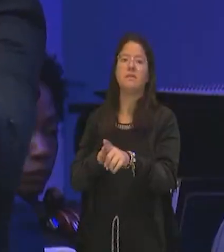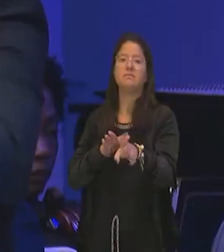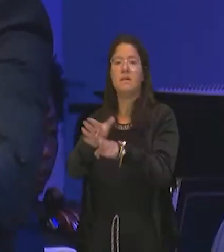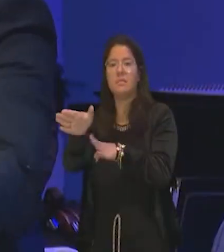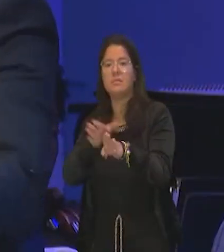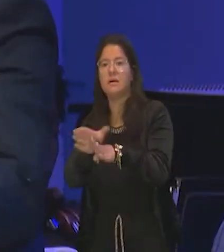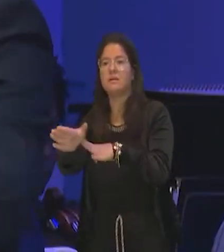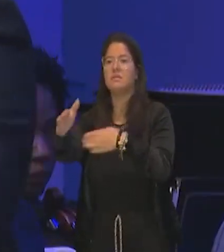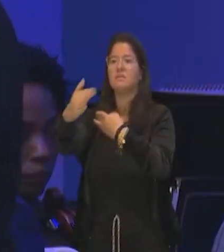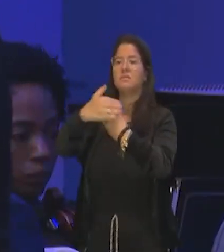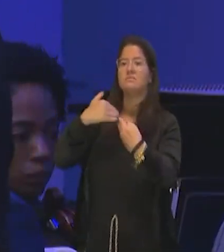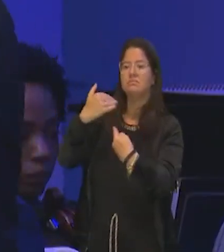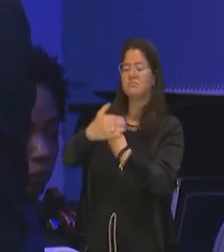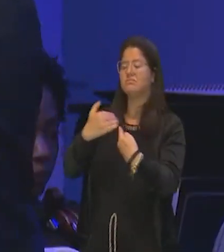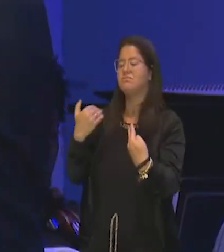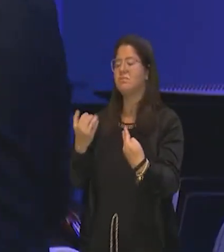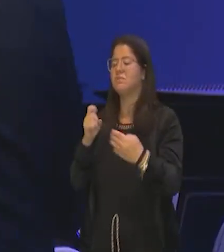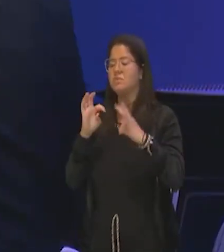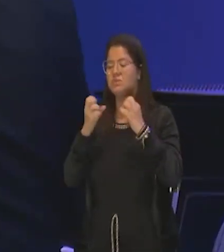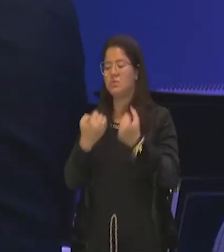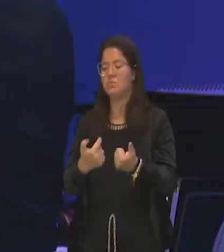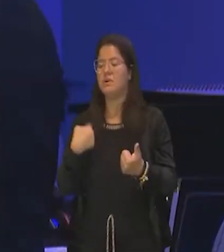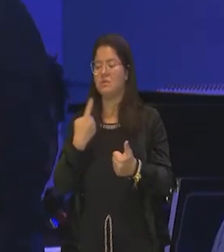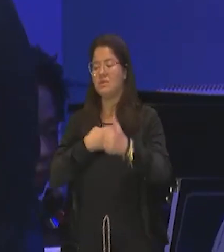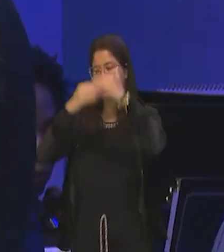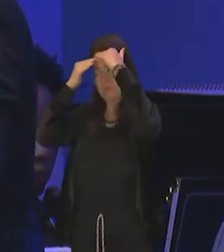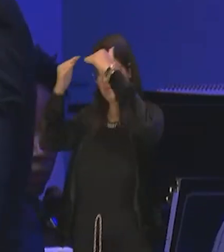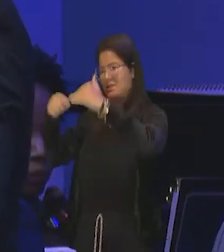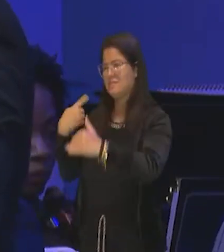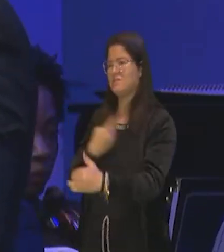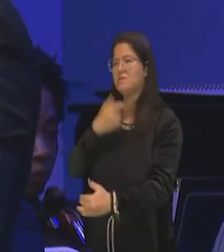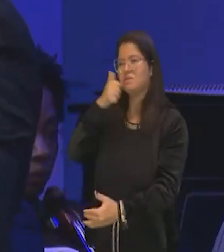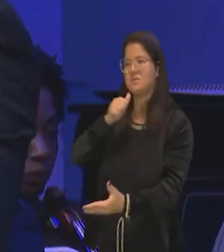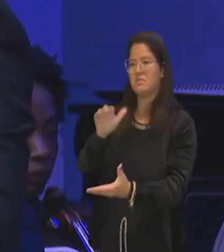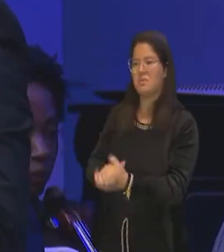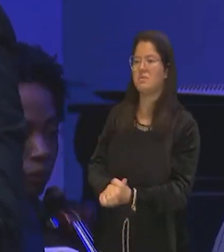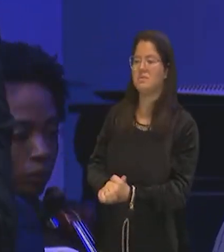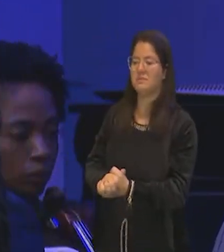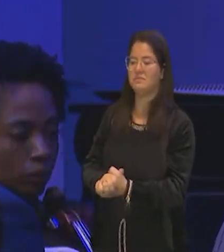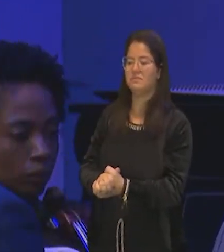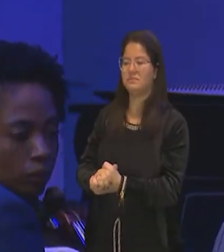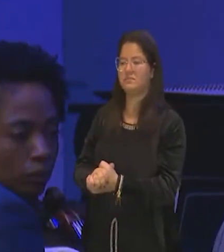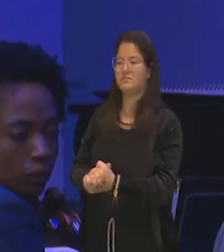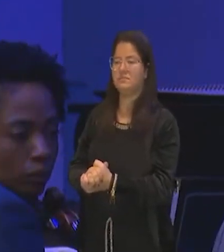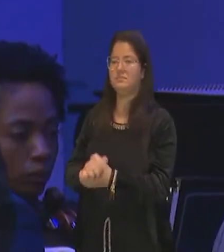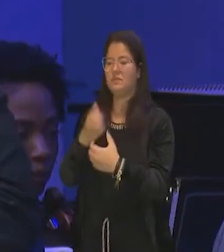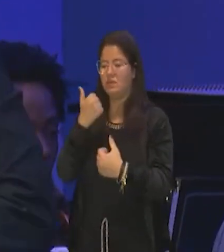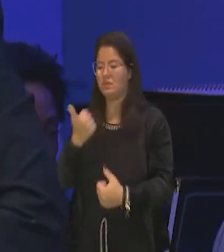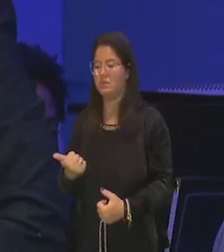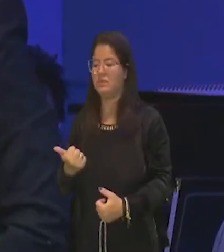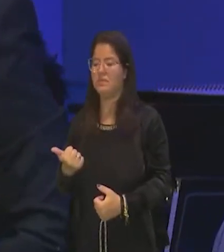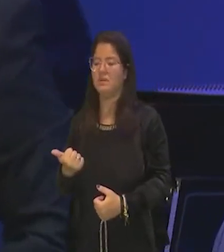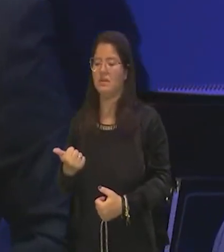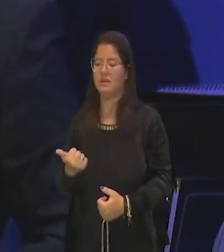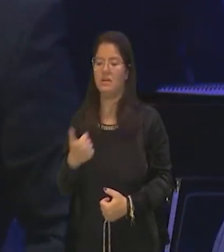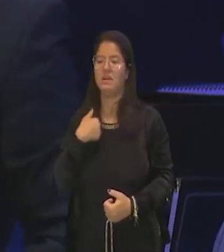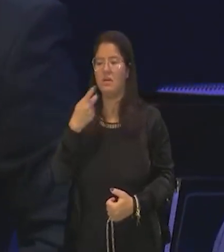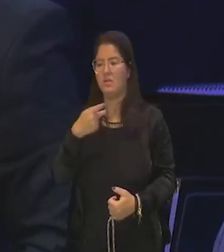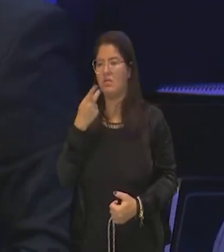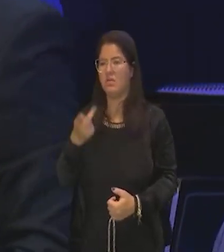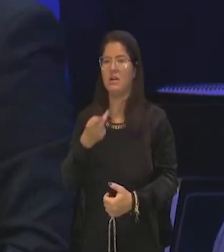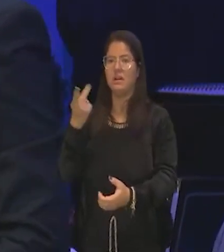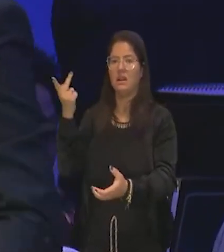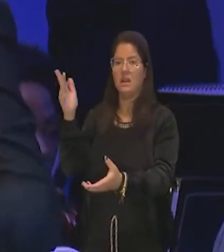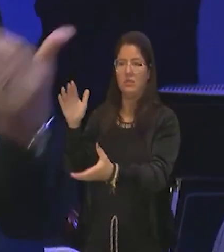é assim. Tudo bem que a gente obedece à nossa esposa. Tudo bem que nós falamos sim, eu disse no casamento